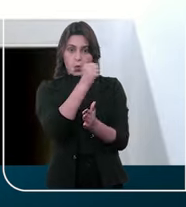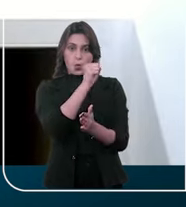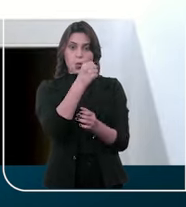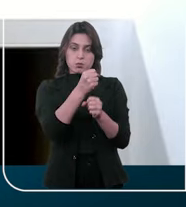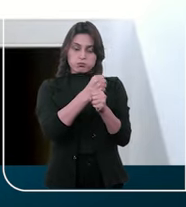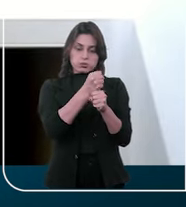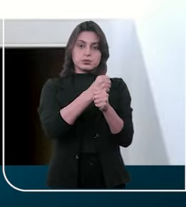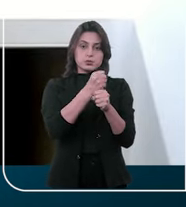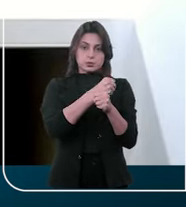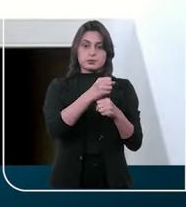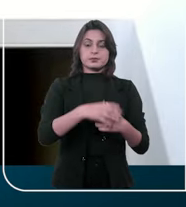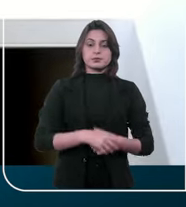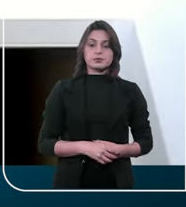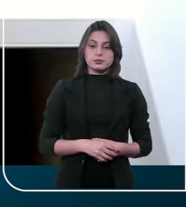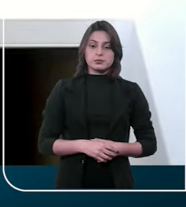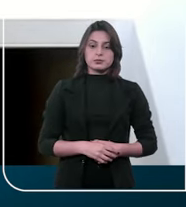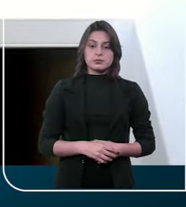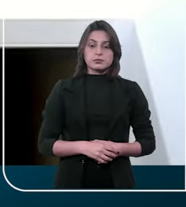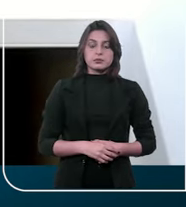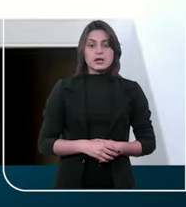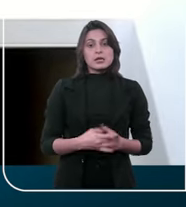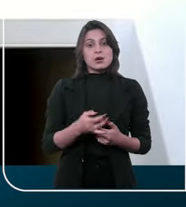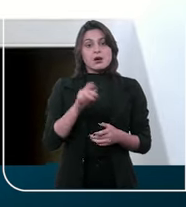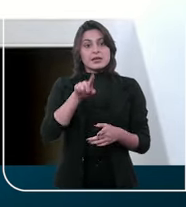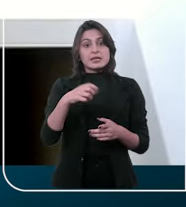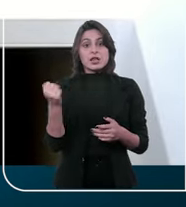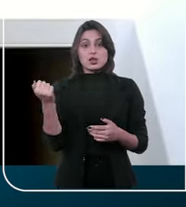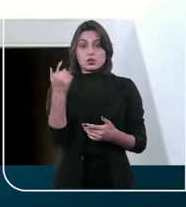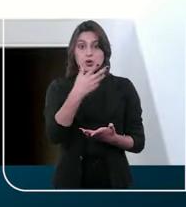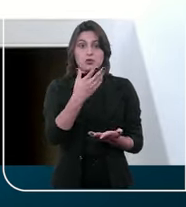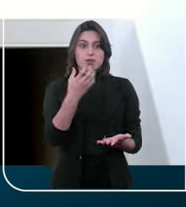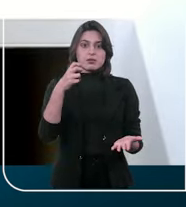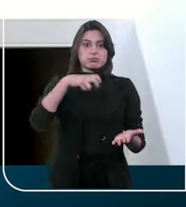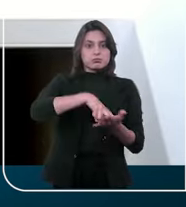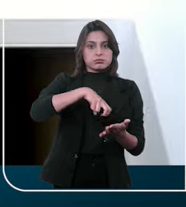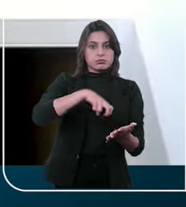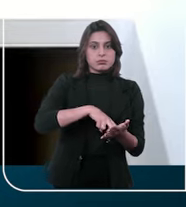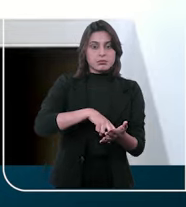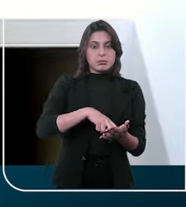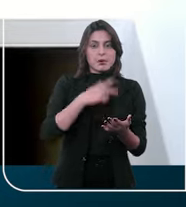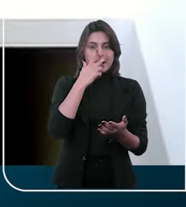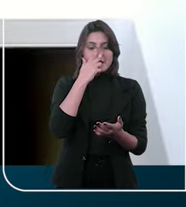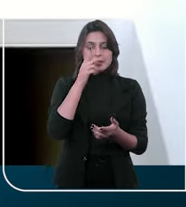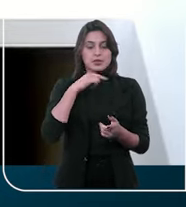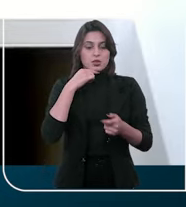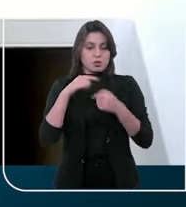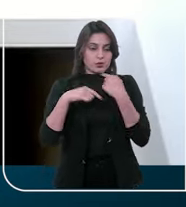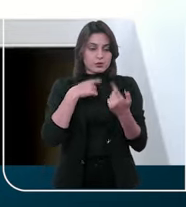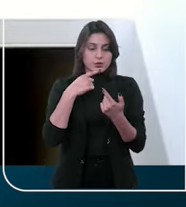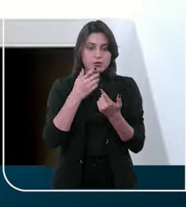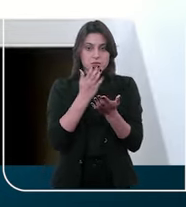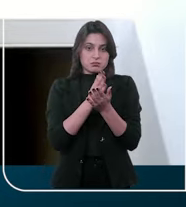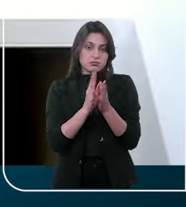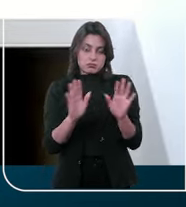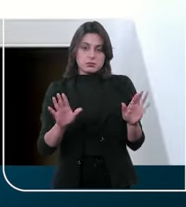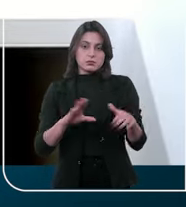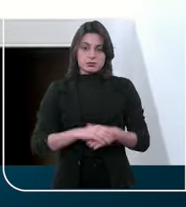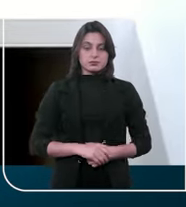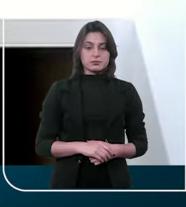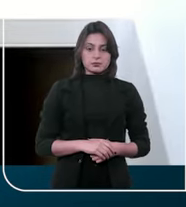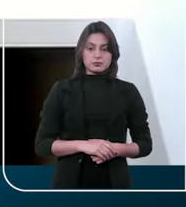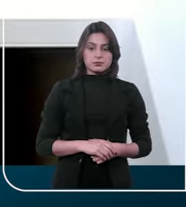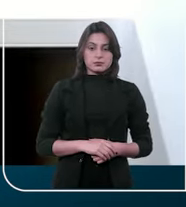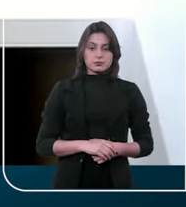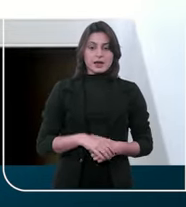as dúvidas que haviam na jurisprudência a respeito do elemento subjetivo do tipo, que ora optavam pelo homicídio no